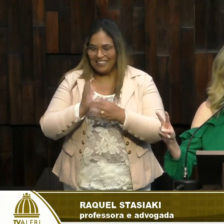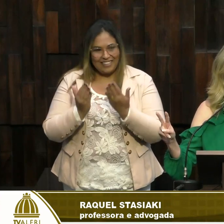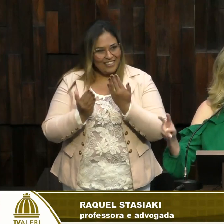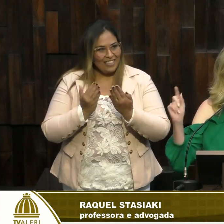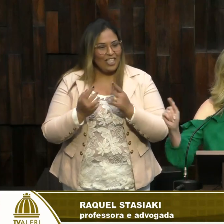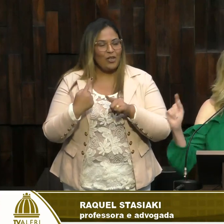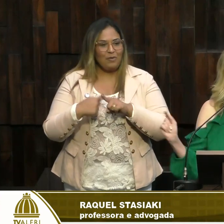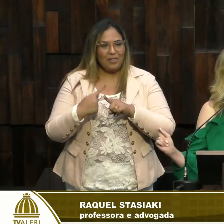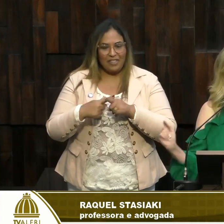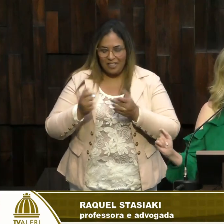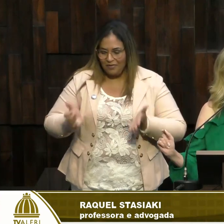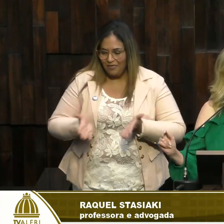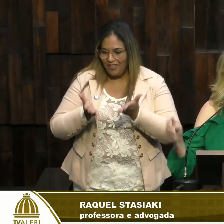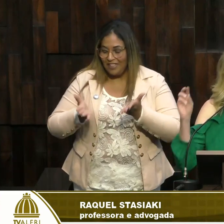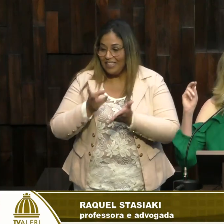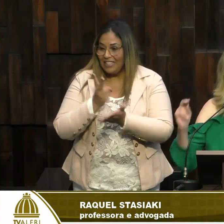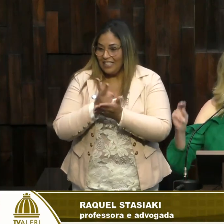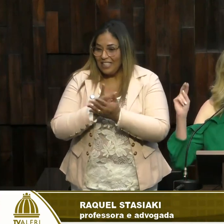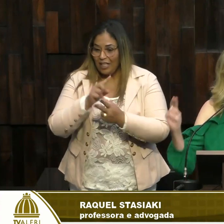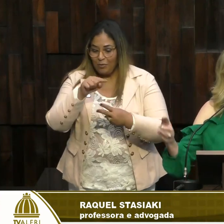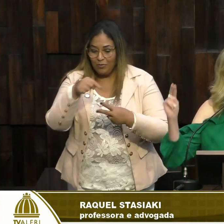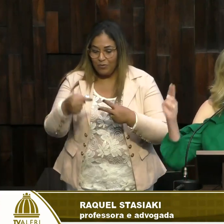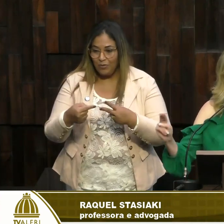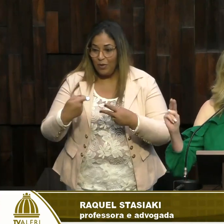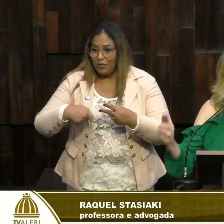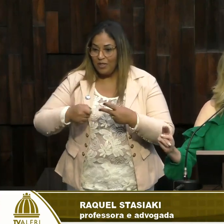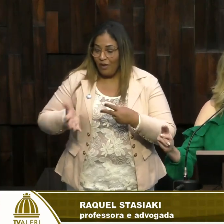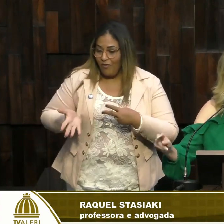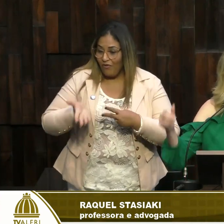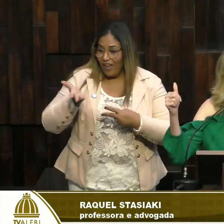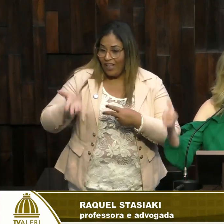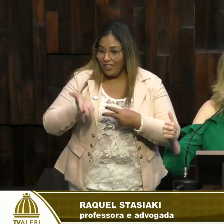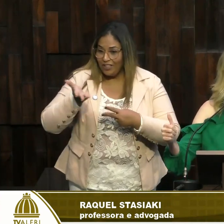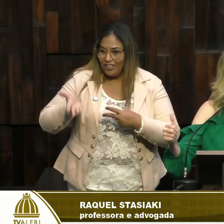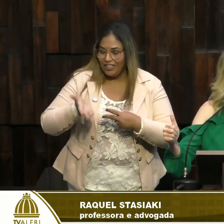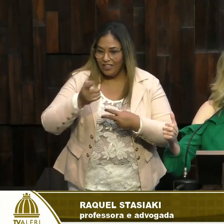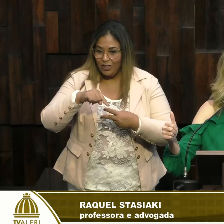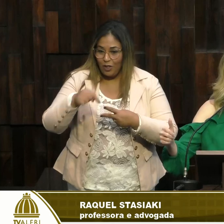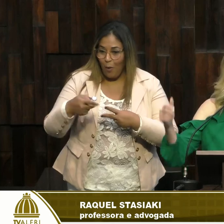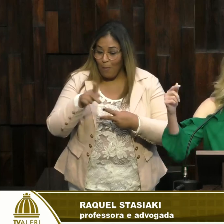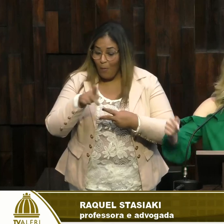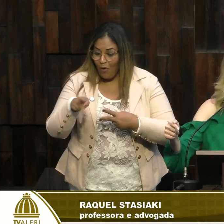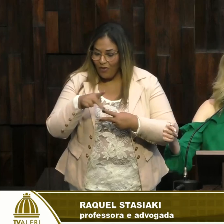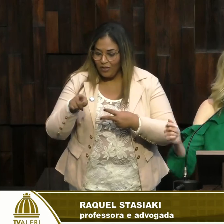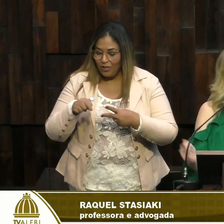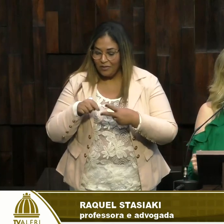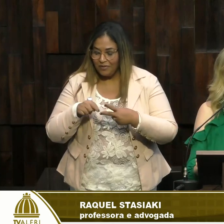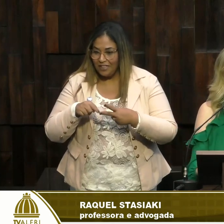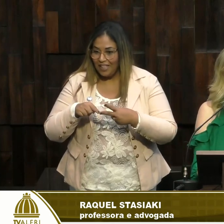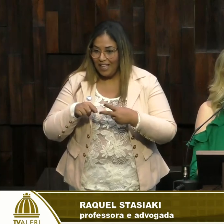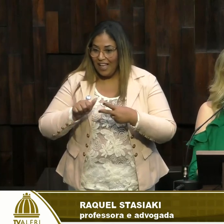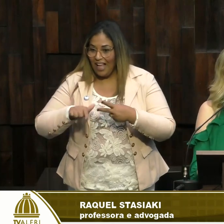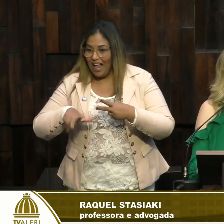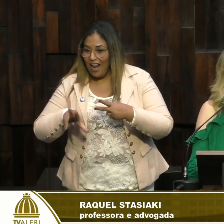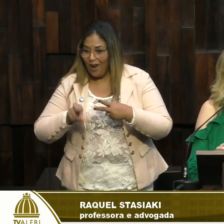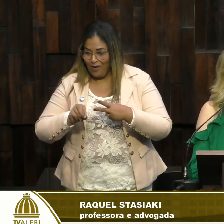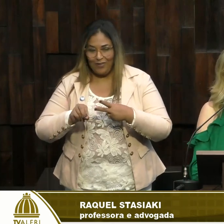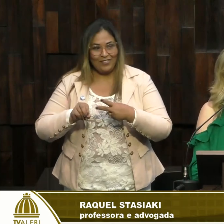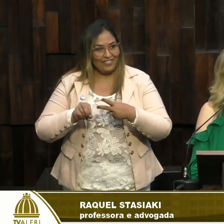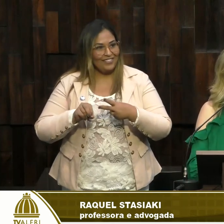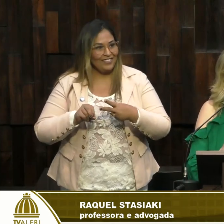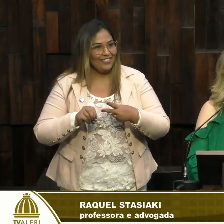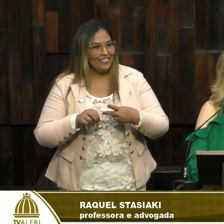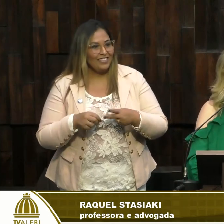coisas. Para o curso dar certo, você precisa investir em duas coisas, no professor e no aluno, tá?